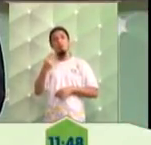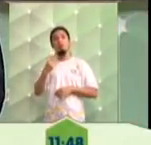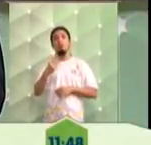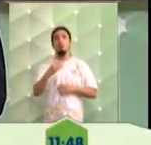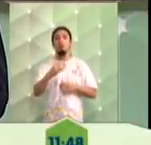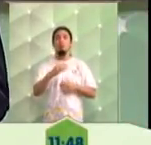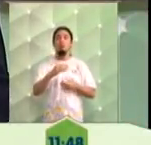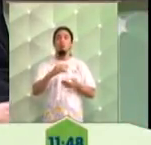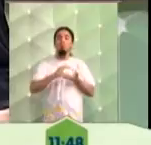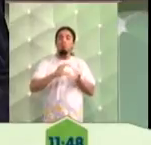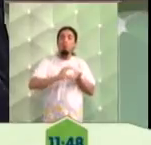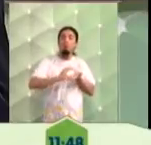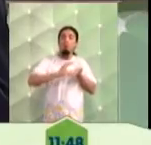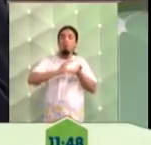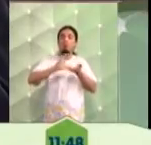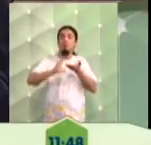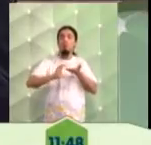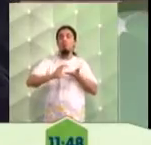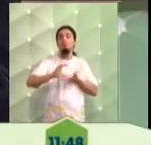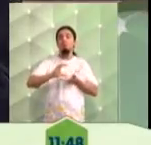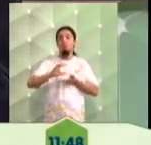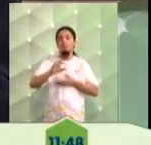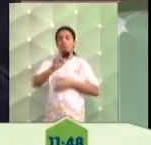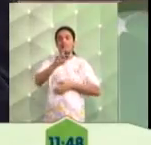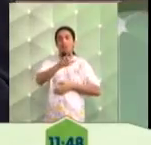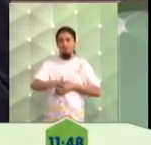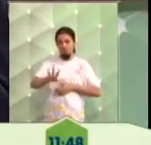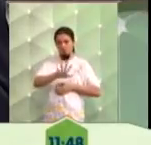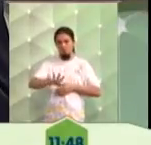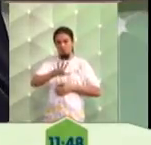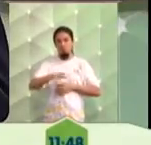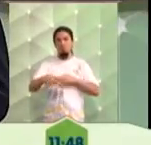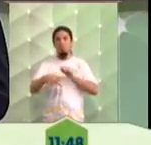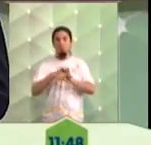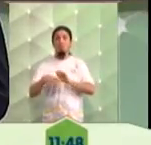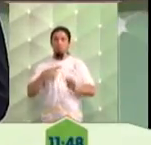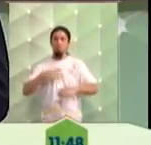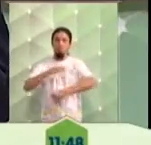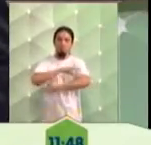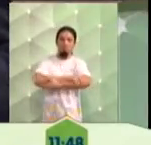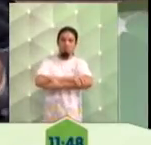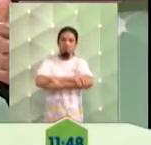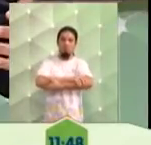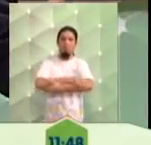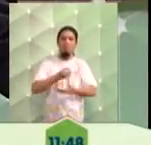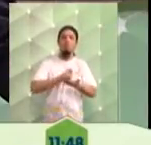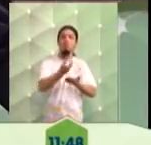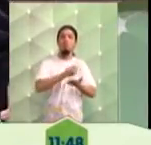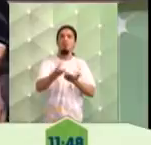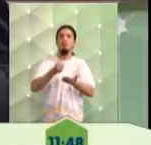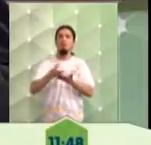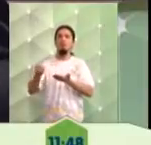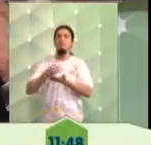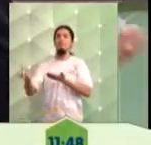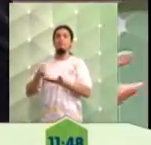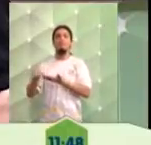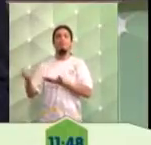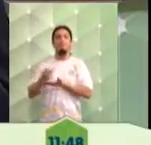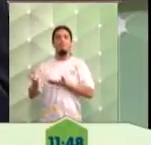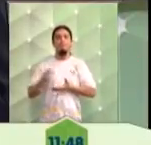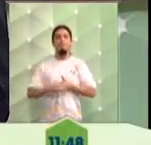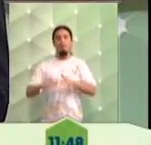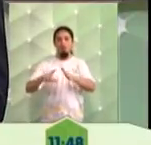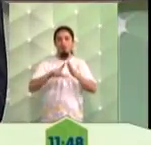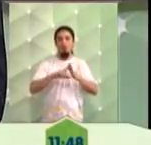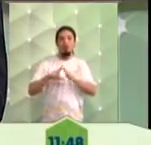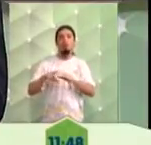de Contabilidade. Nós fizemos uma parceria recentemente com o Conselho para distribuir para os seus associados, para que eles levem